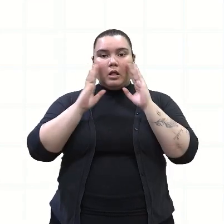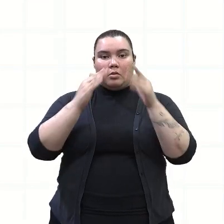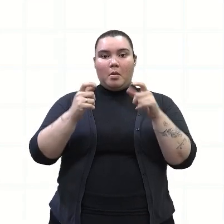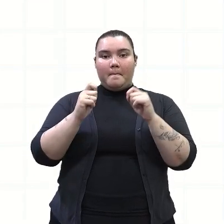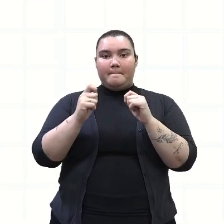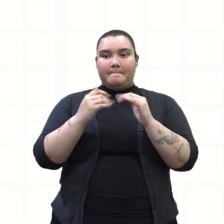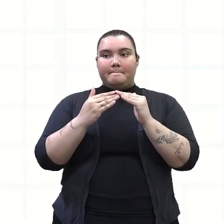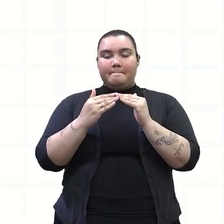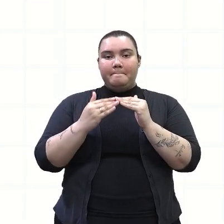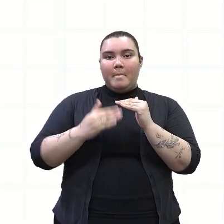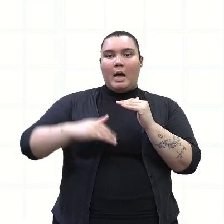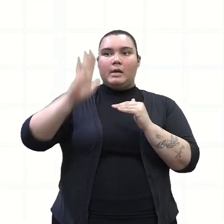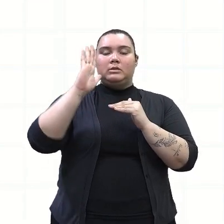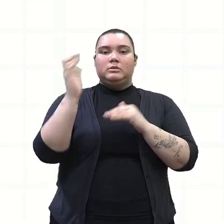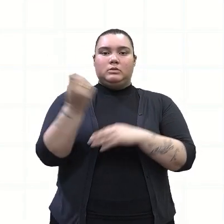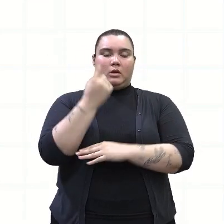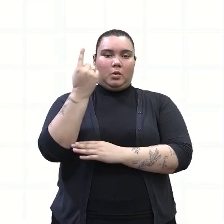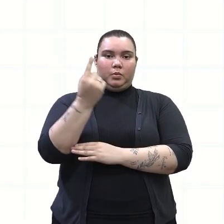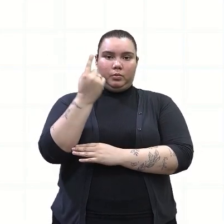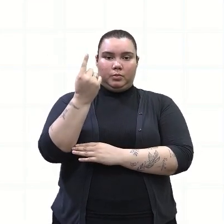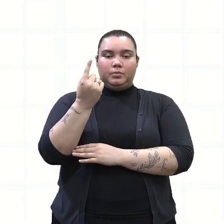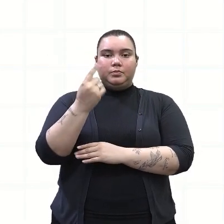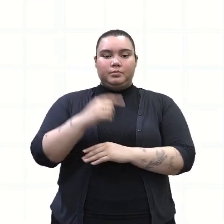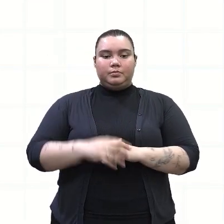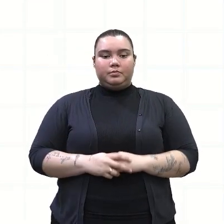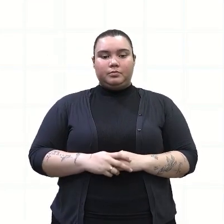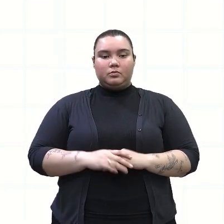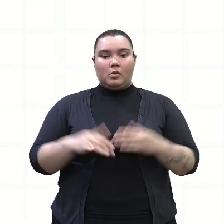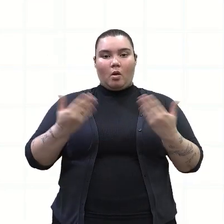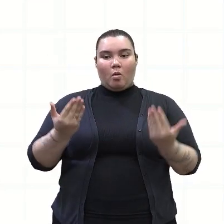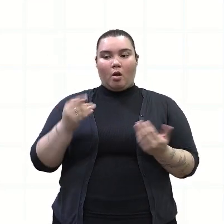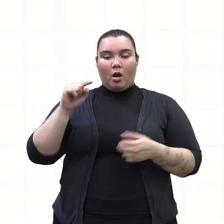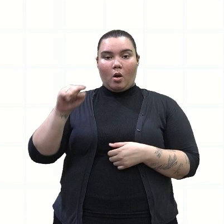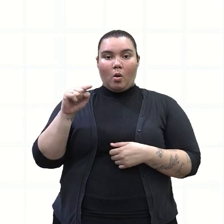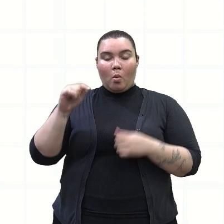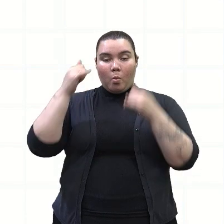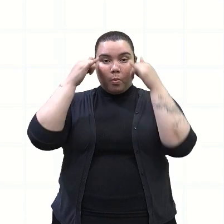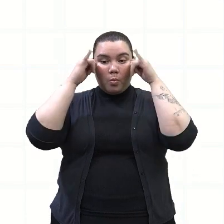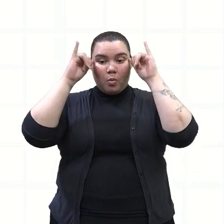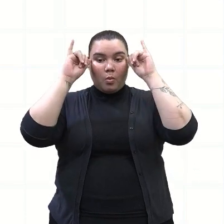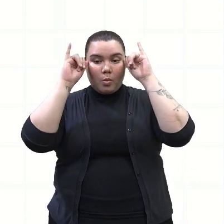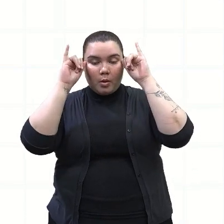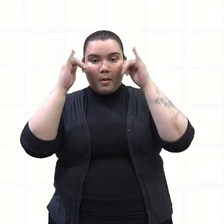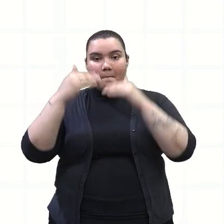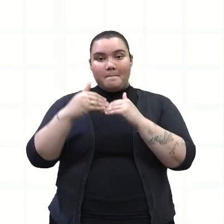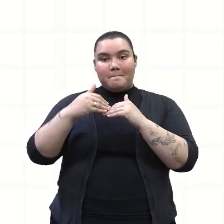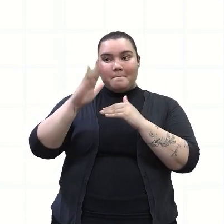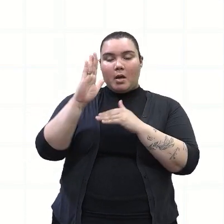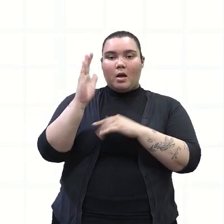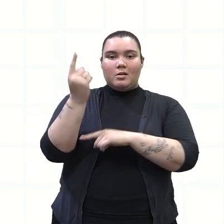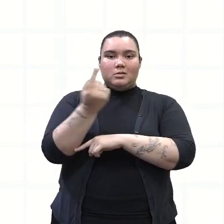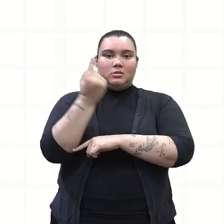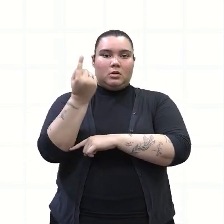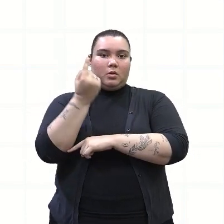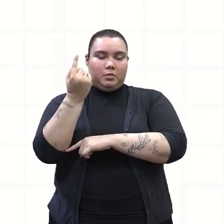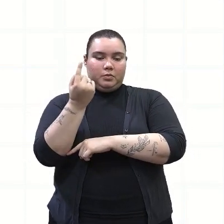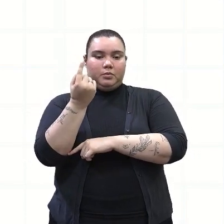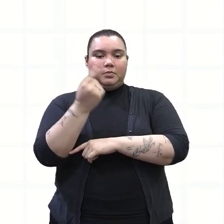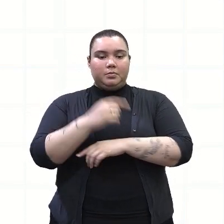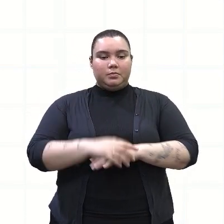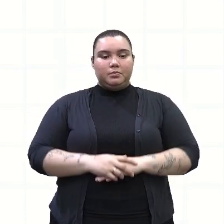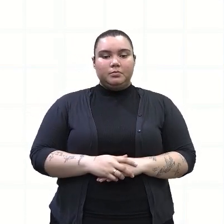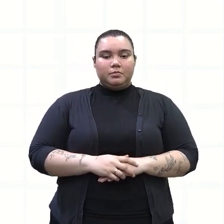do que os outros. Ou seja, o Tommy, ele é o mais alto steer living,